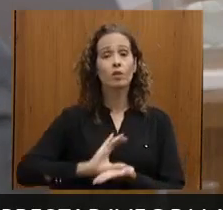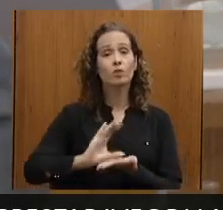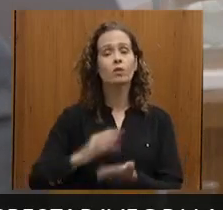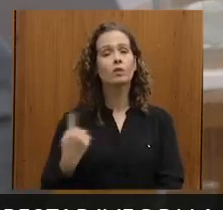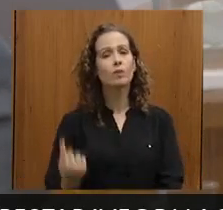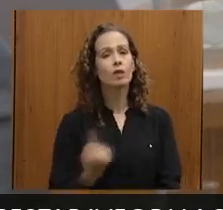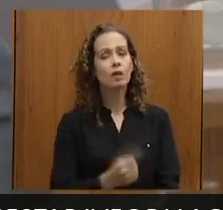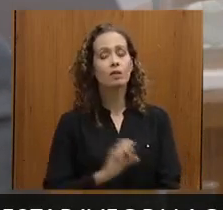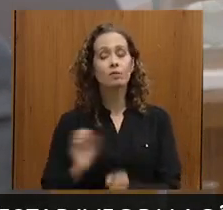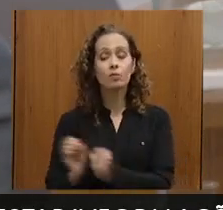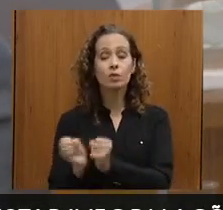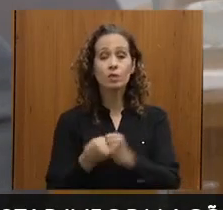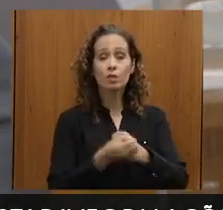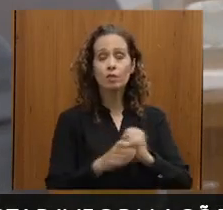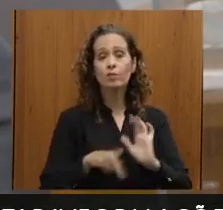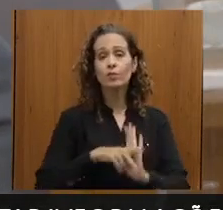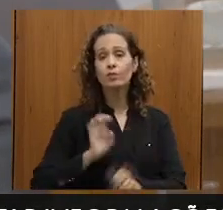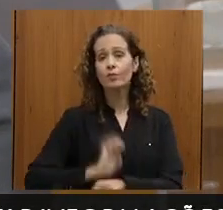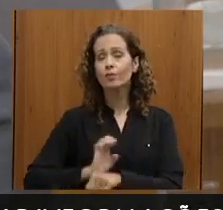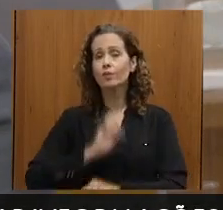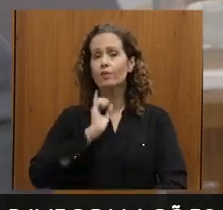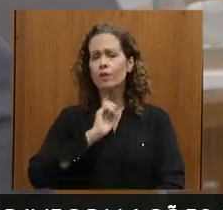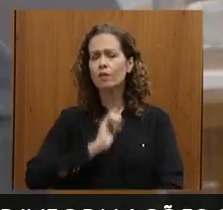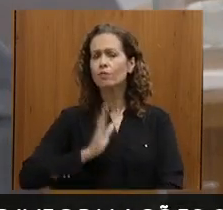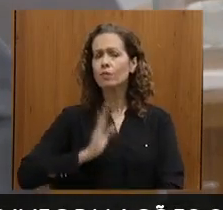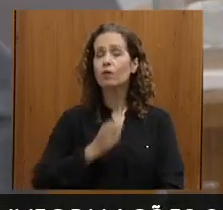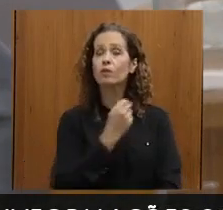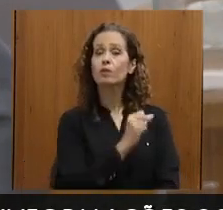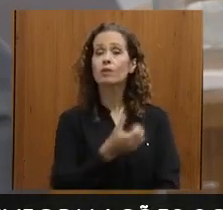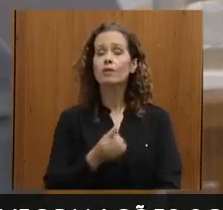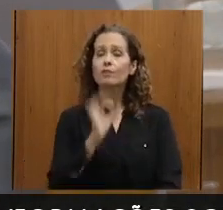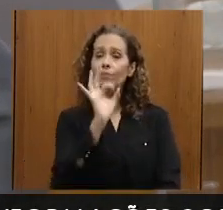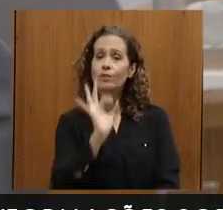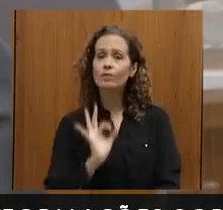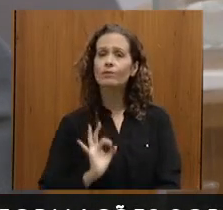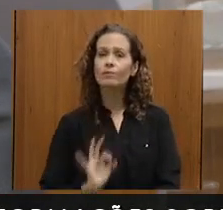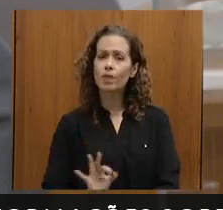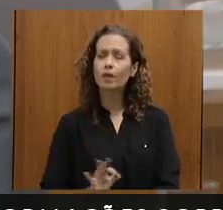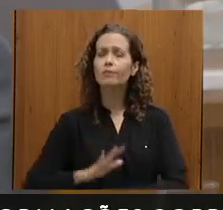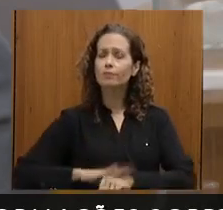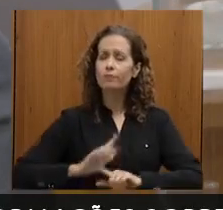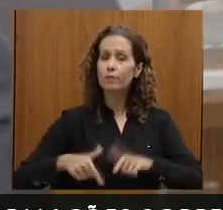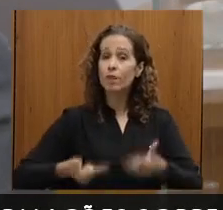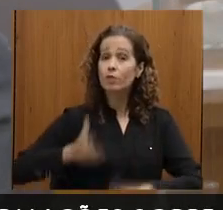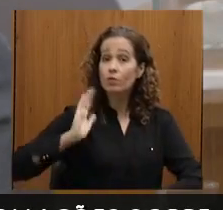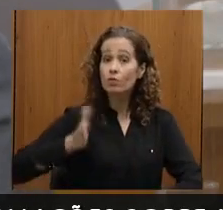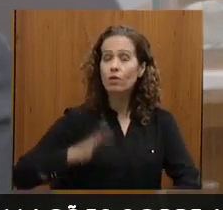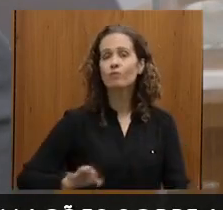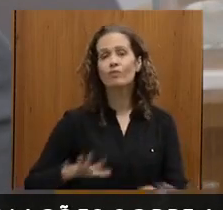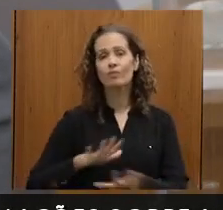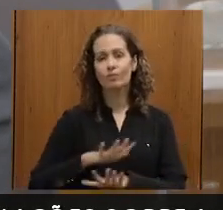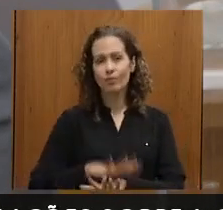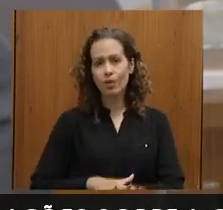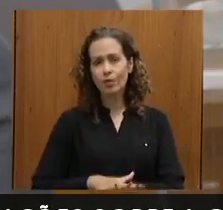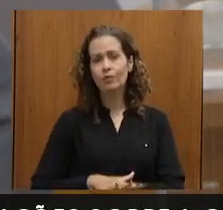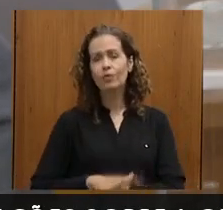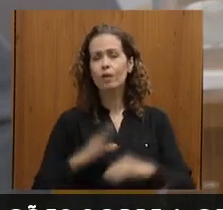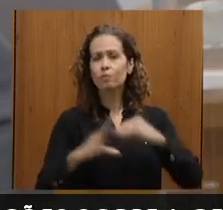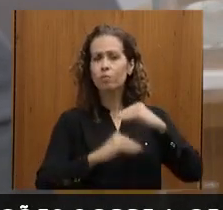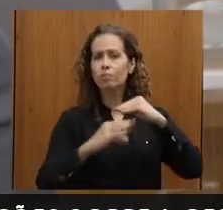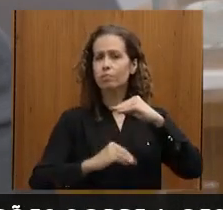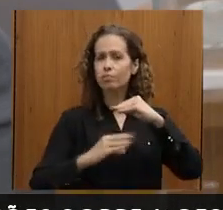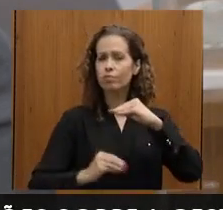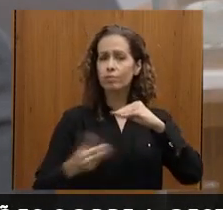municípios do Estado de Minas Gerais, nós já temos 86% de execução já realizadas dessas emendas